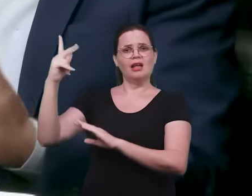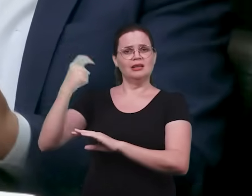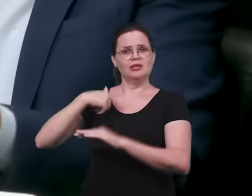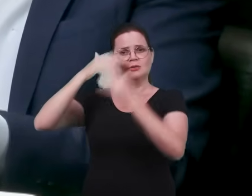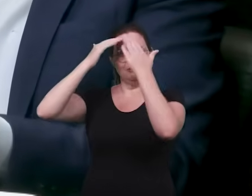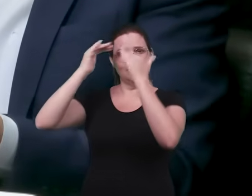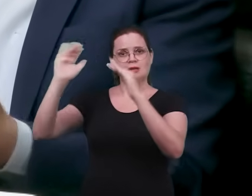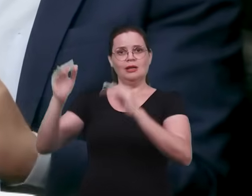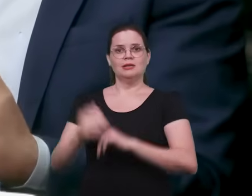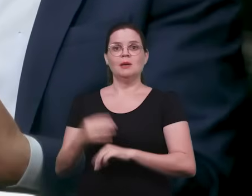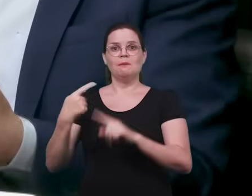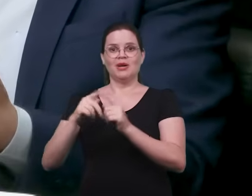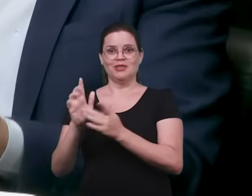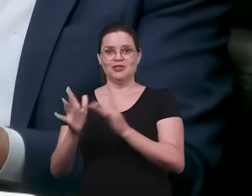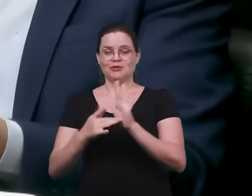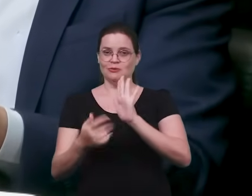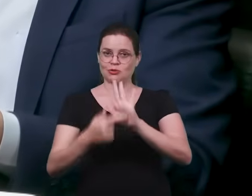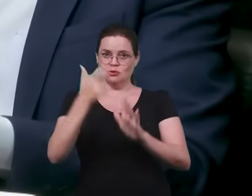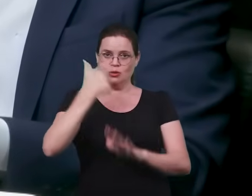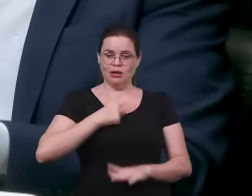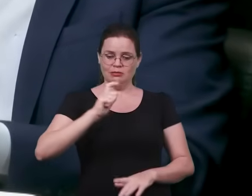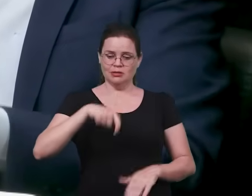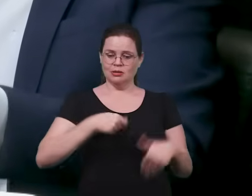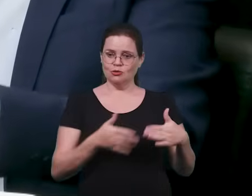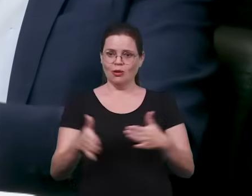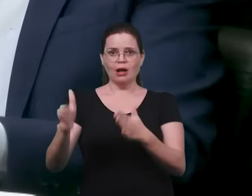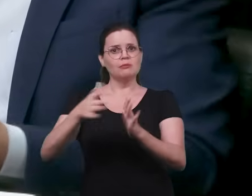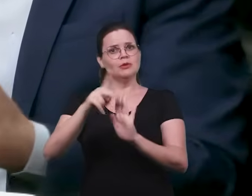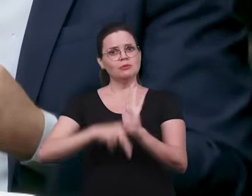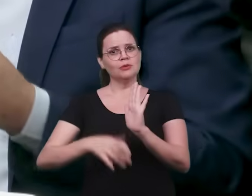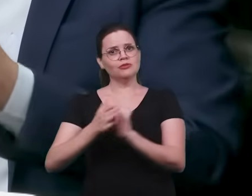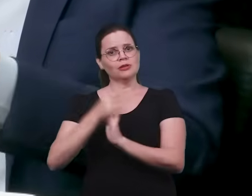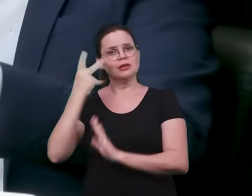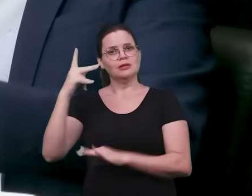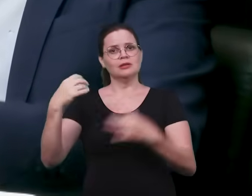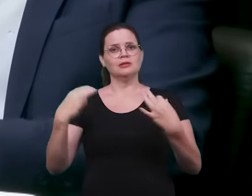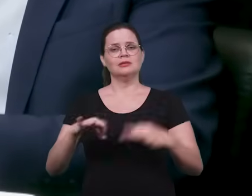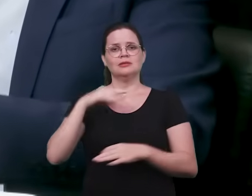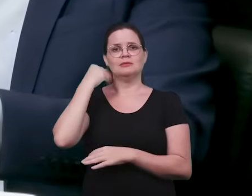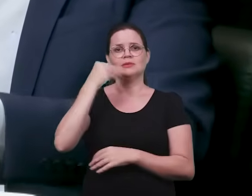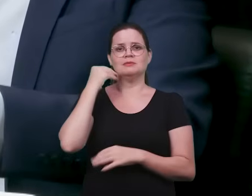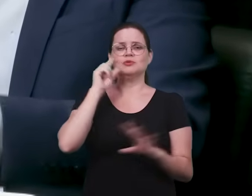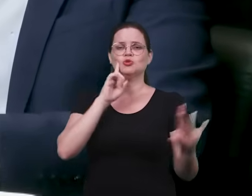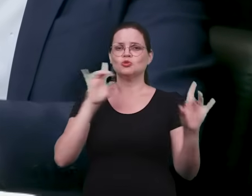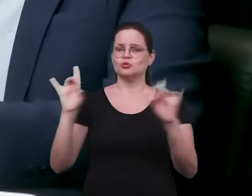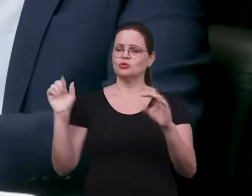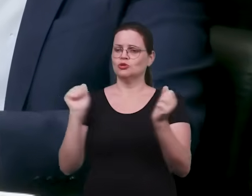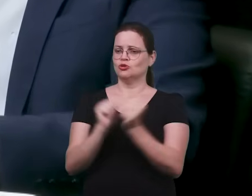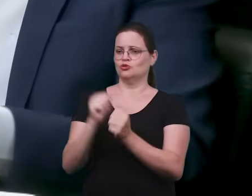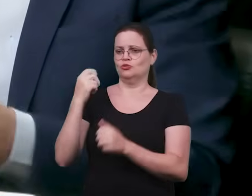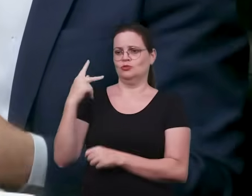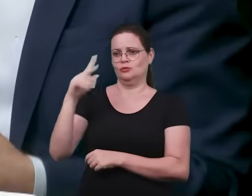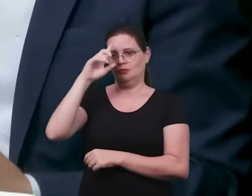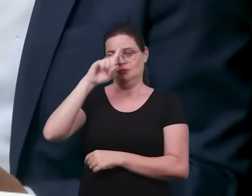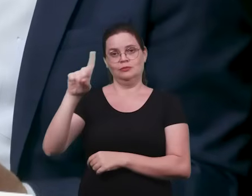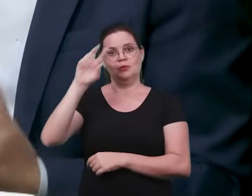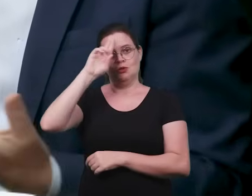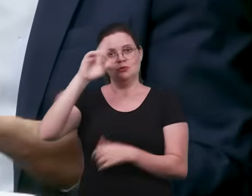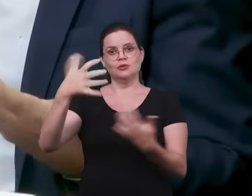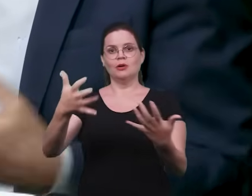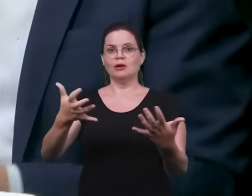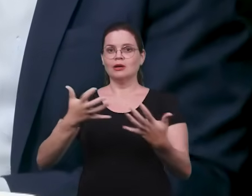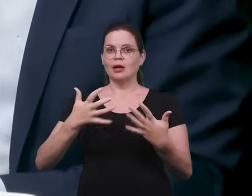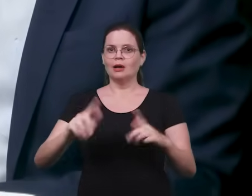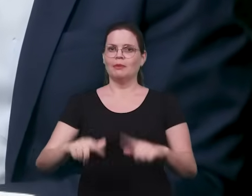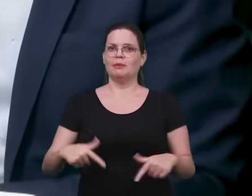eu sou o caminho. E é um caminho de uma experiência nova a cada dia com Ele. Então é isso